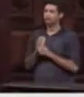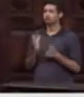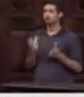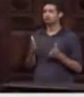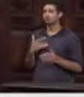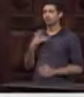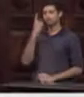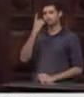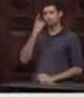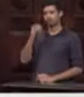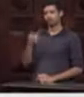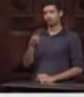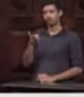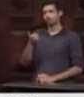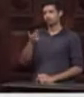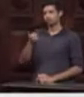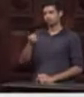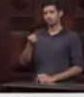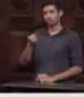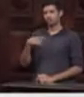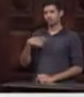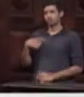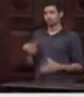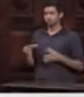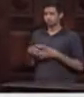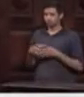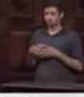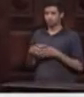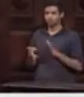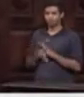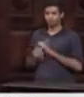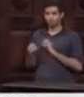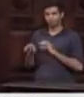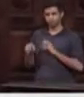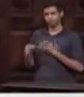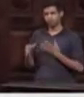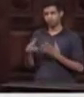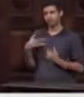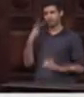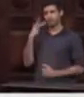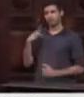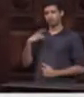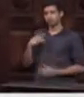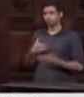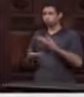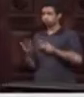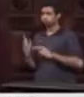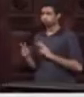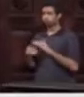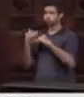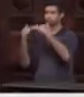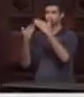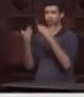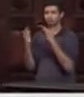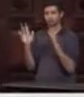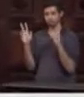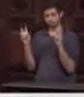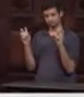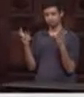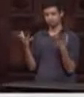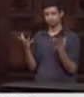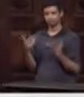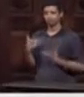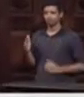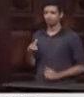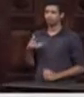presidente Jânio Mendes, fazemos aqui na Comissão de Educação. Amanhã desenvolvo um pouco mais esse tema. E venho à